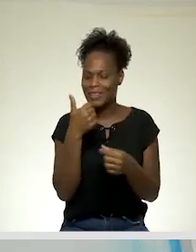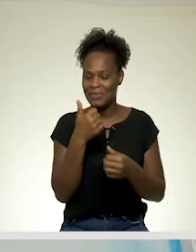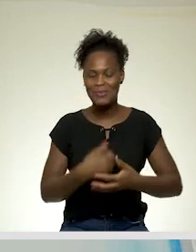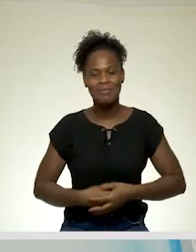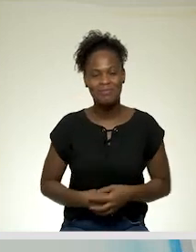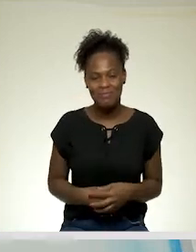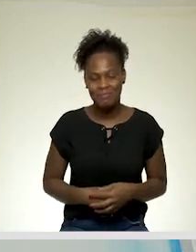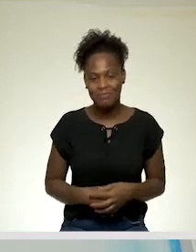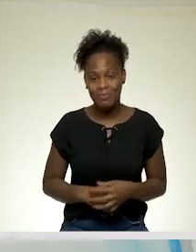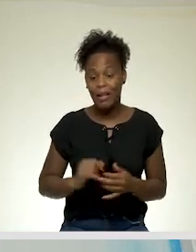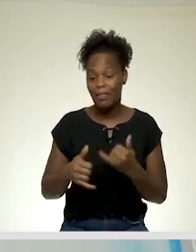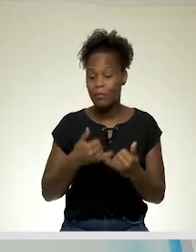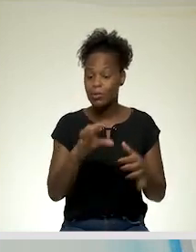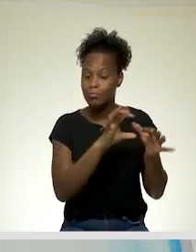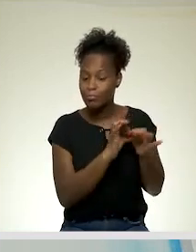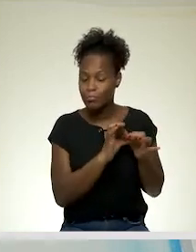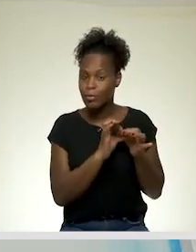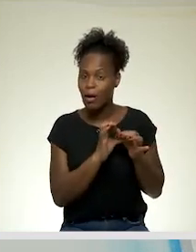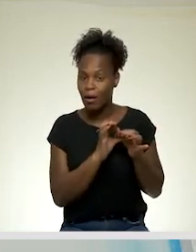ok? A interseção